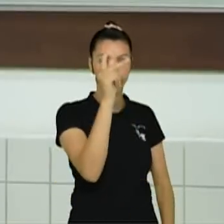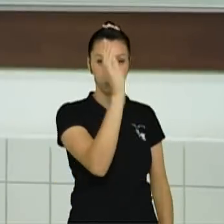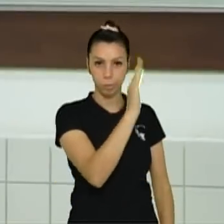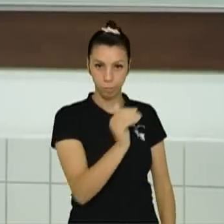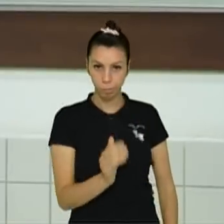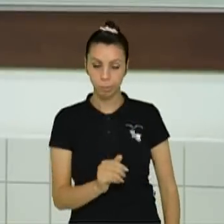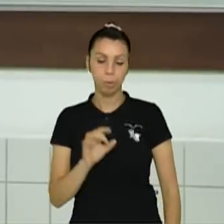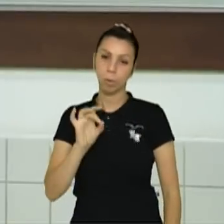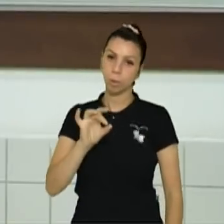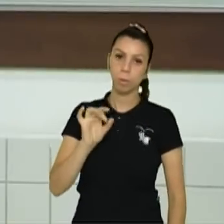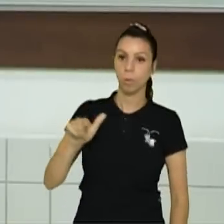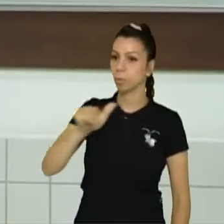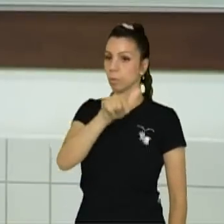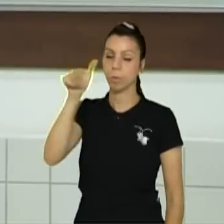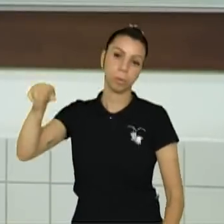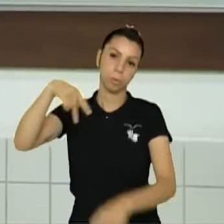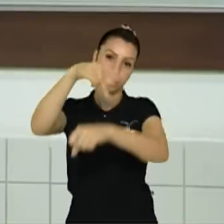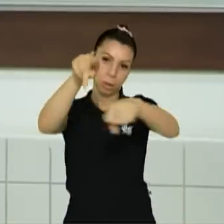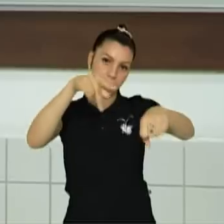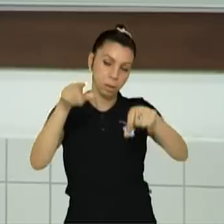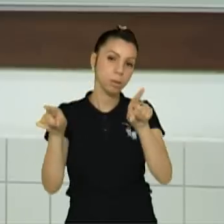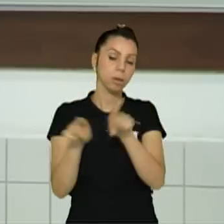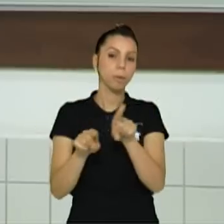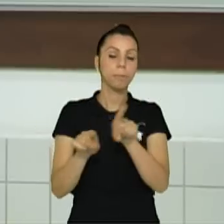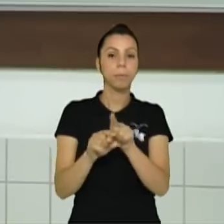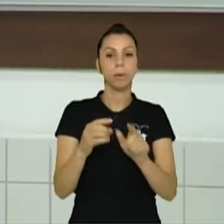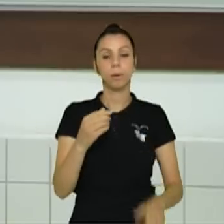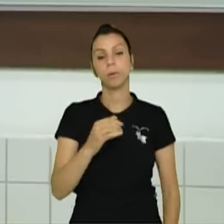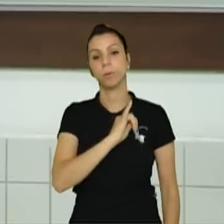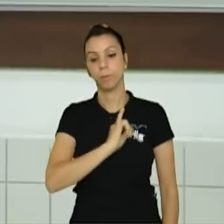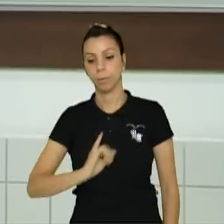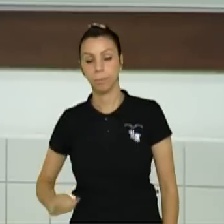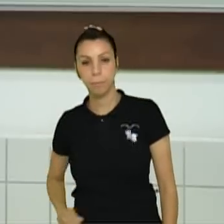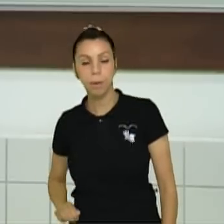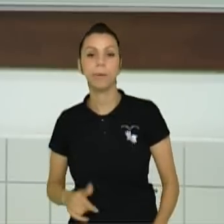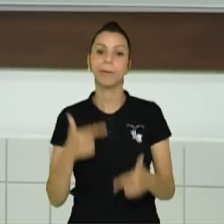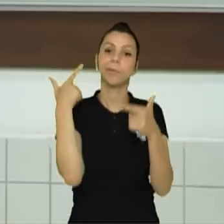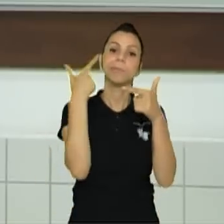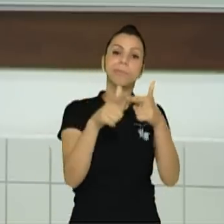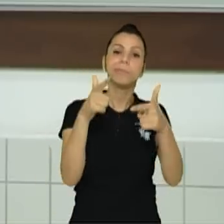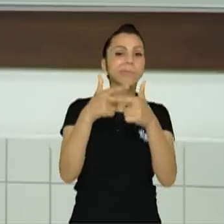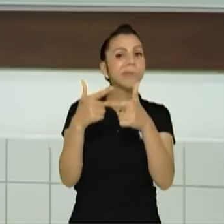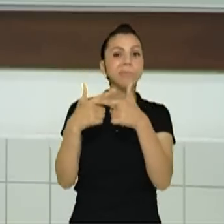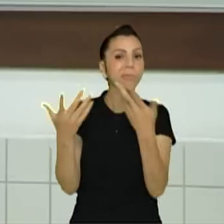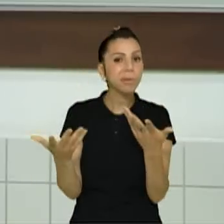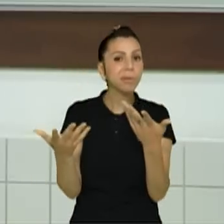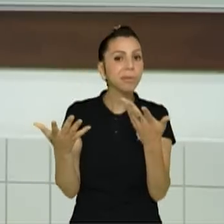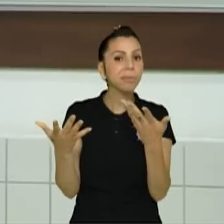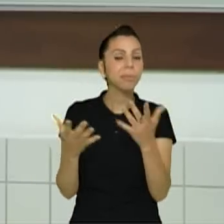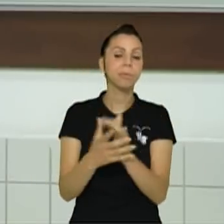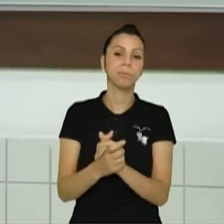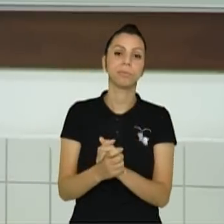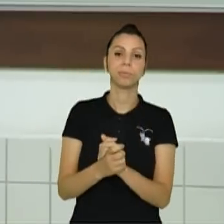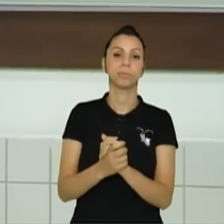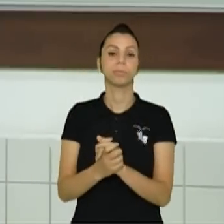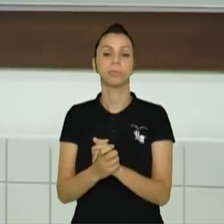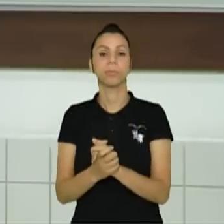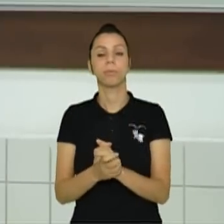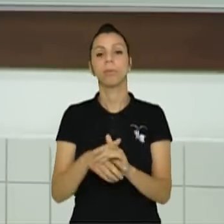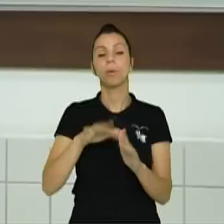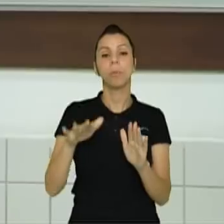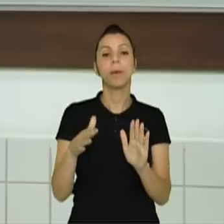não somente do Brasil, de outros países, era tratado pelo governo imperial brasileiro como um problema e não como algo para